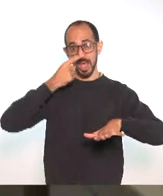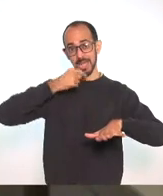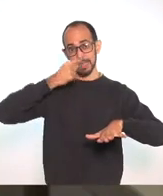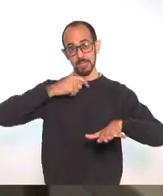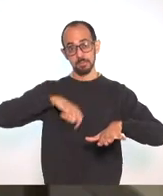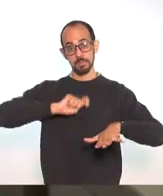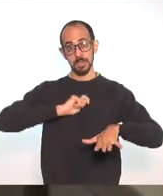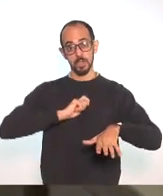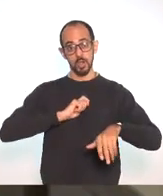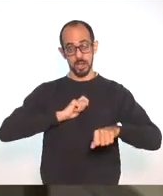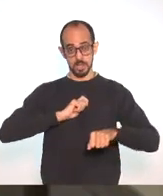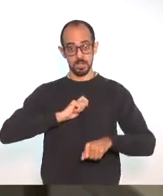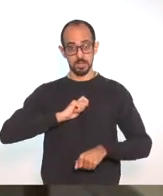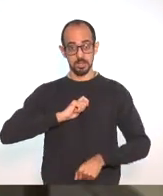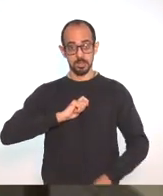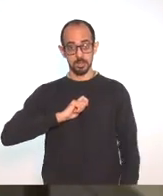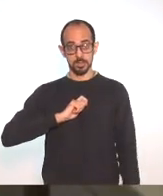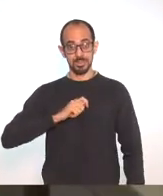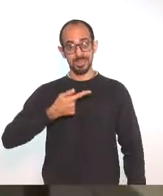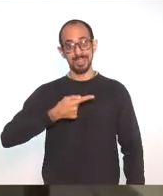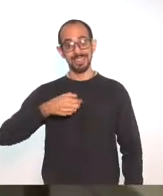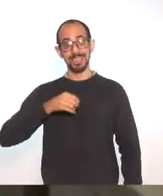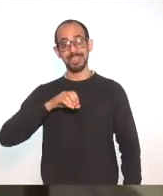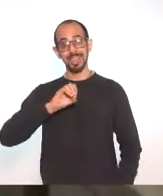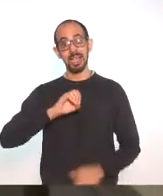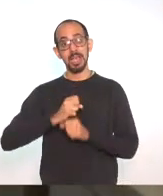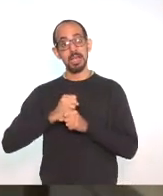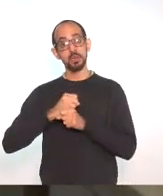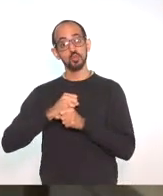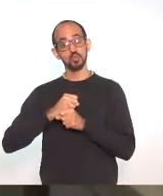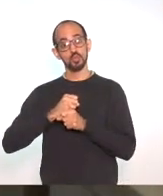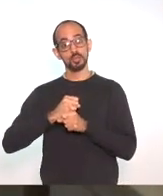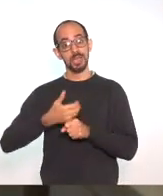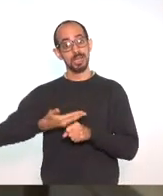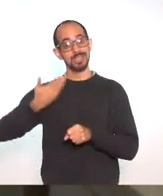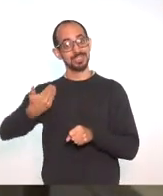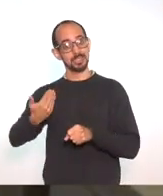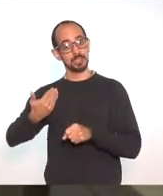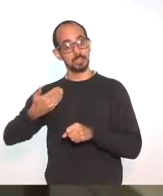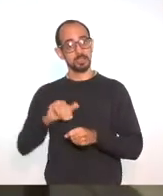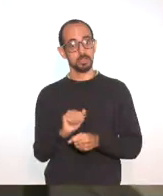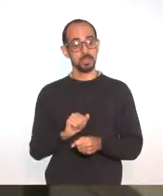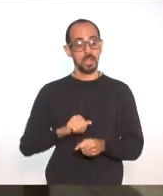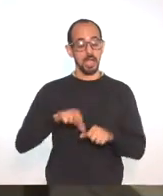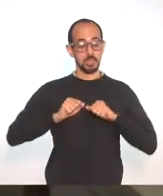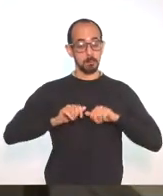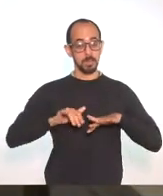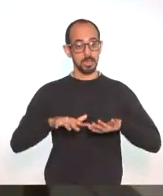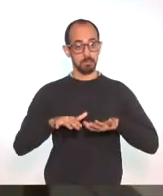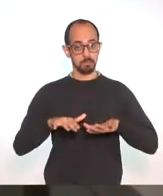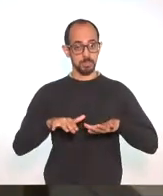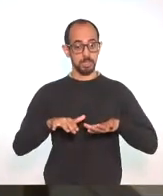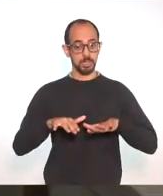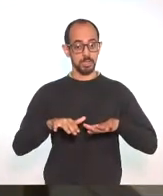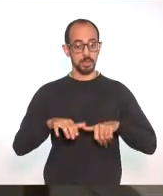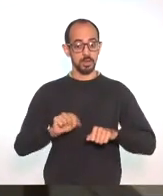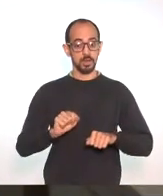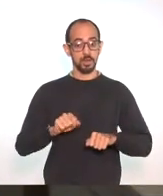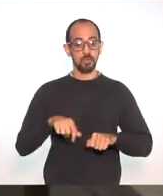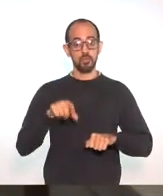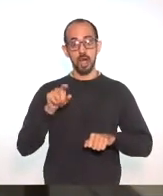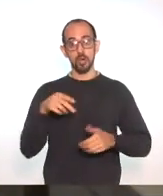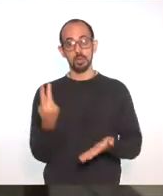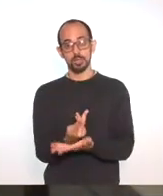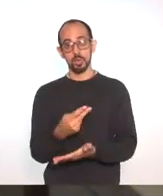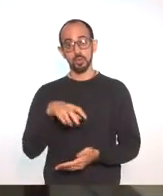espanhola 70 anos essa pandemia tinha tratado 500 500 milhões de